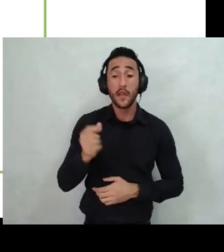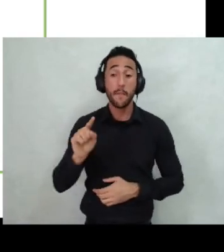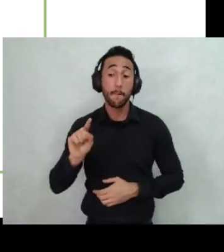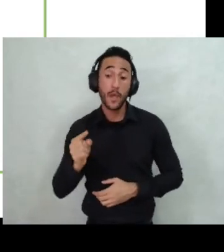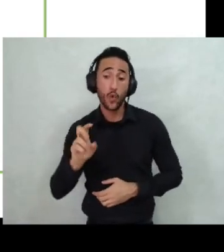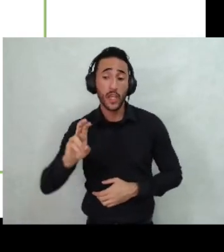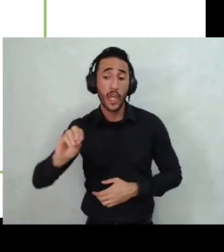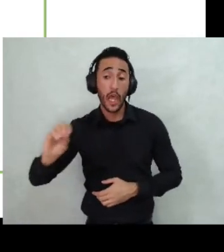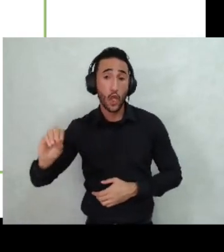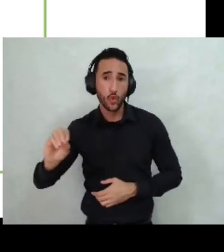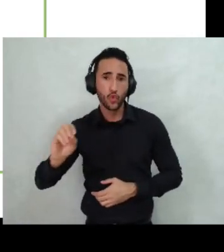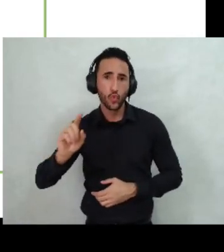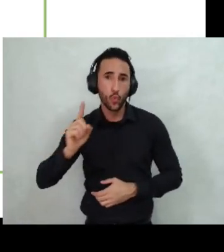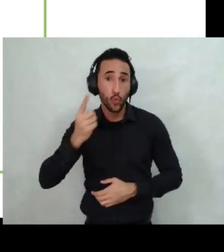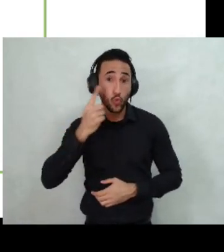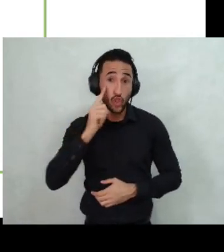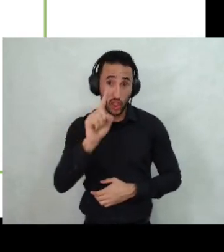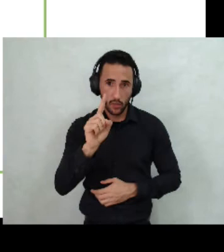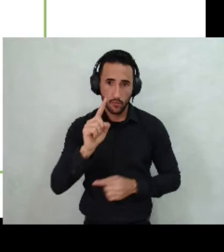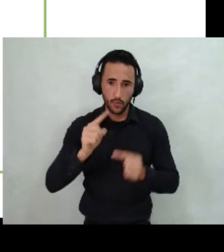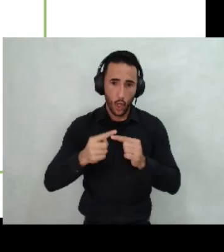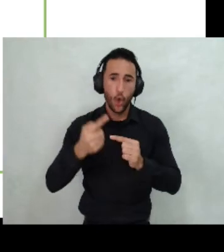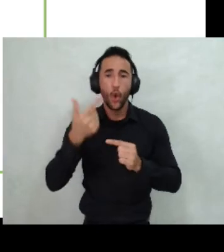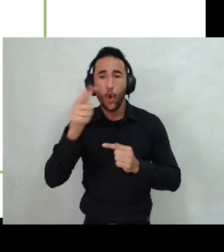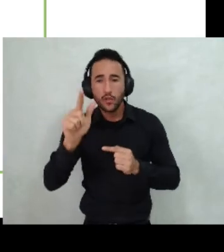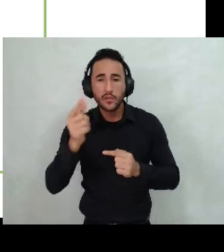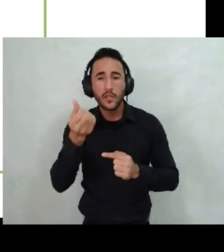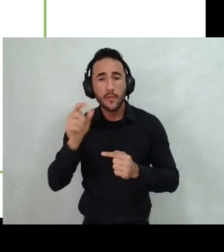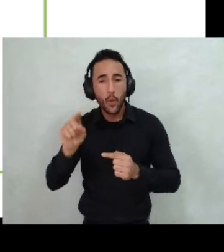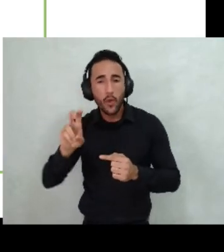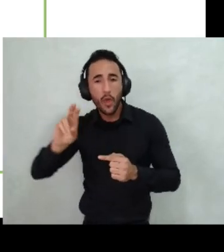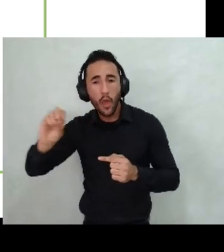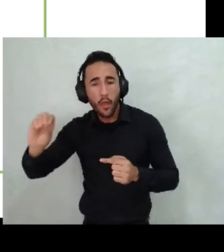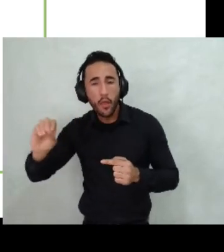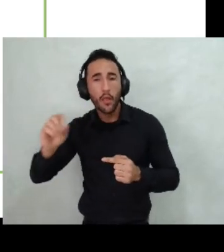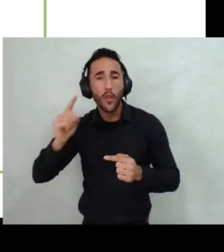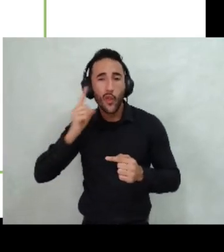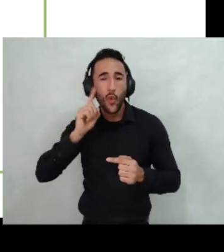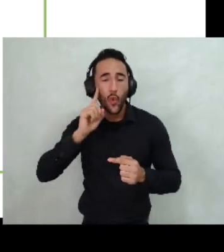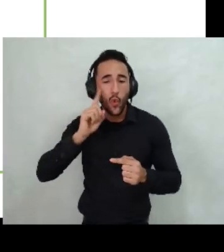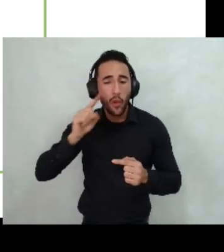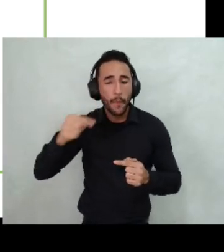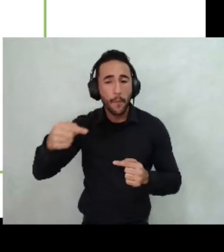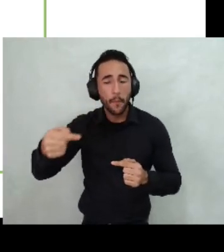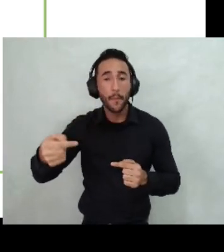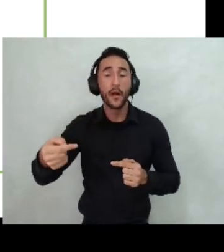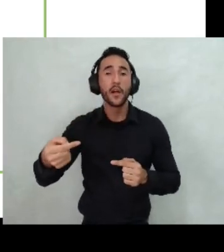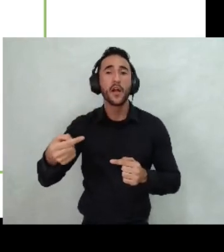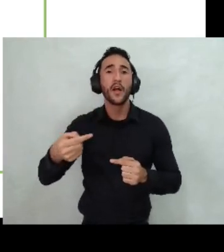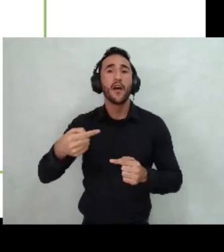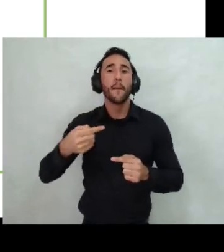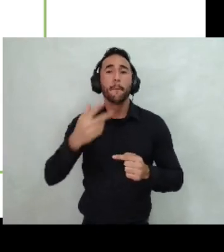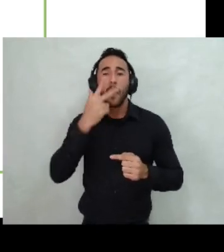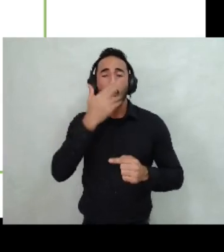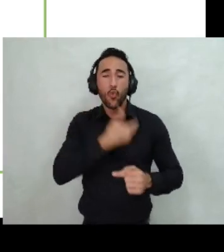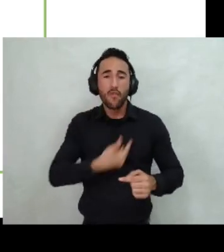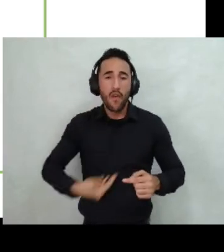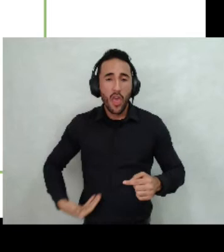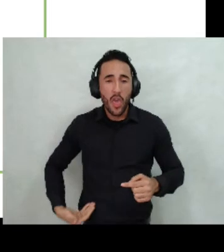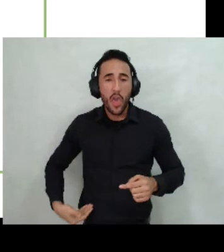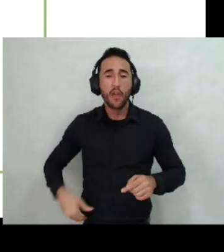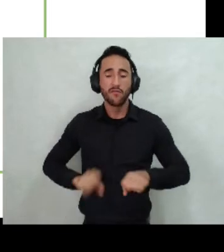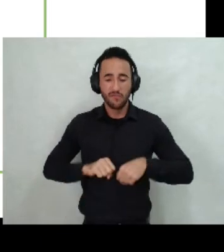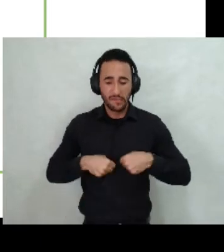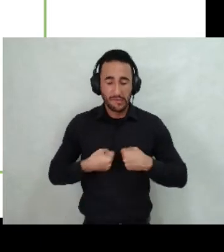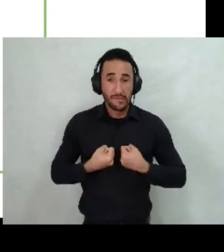dia. Com todo o esforço que foram feitos pelas prefeituras, pelos governos estaduais e quase nada pelo Ministério da Saúde desde o